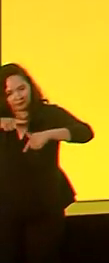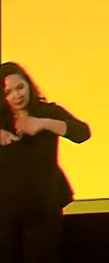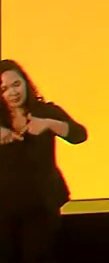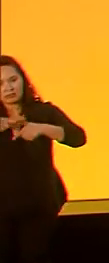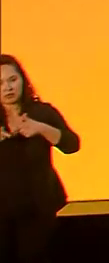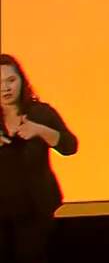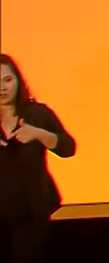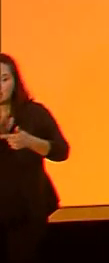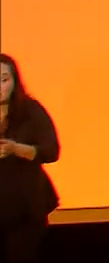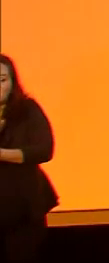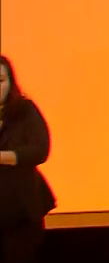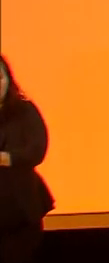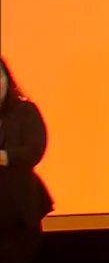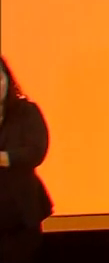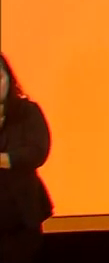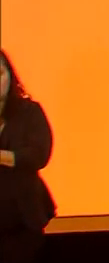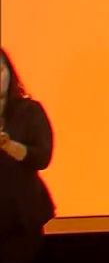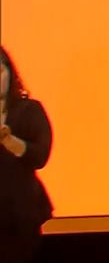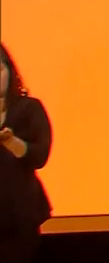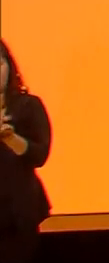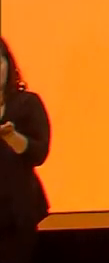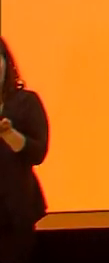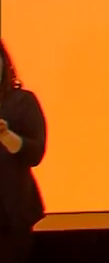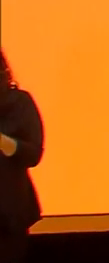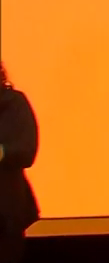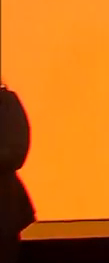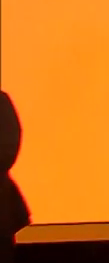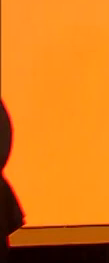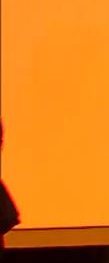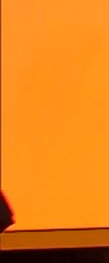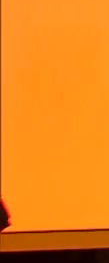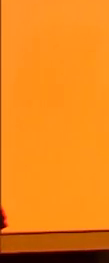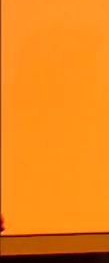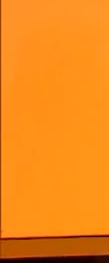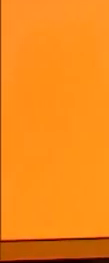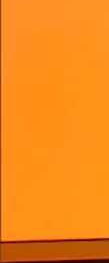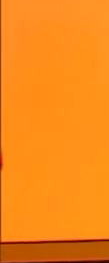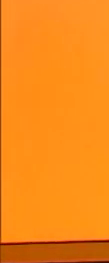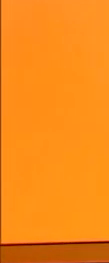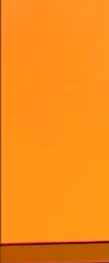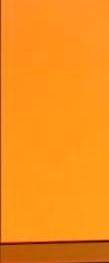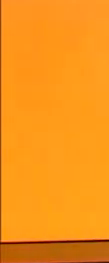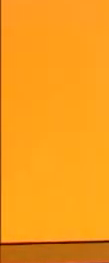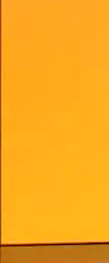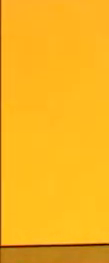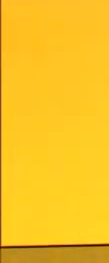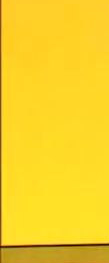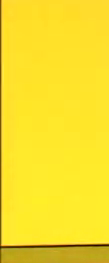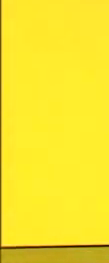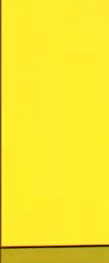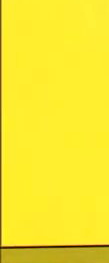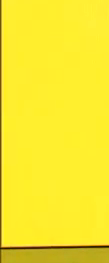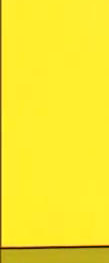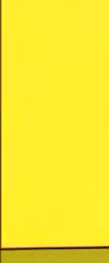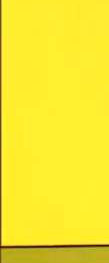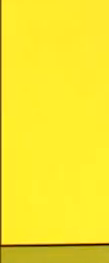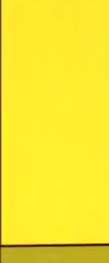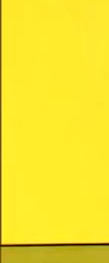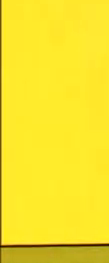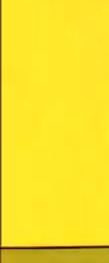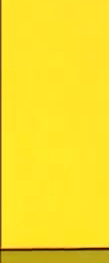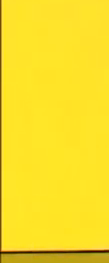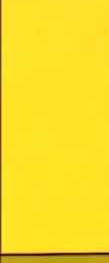100% digitais. E a ID Estudantil é mais um desses projetos. Que, na verdade, a ID já